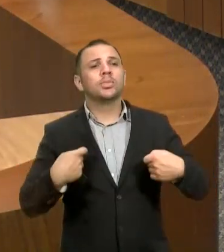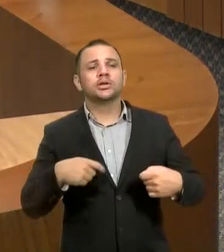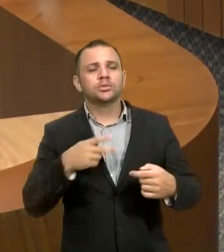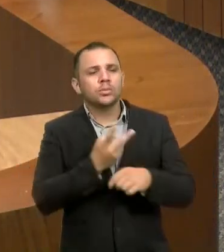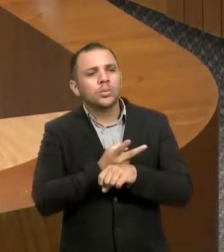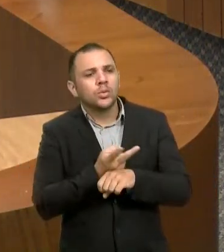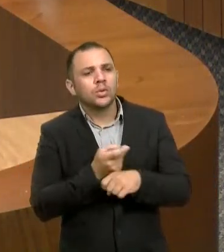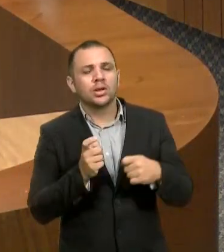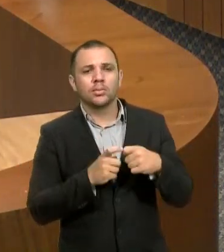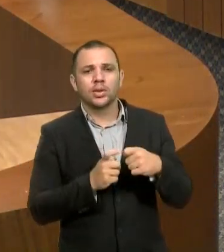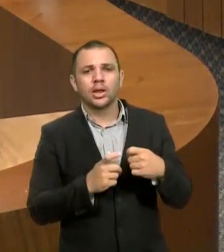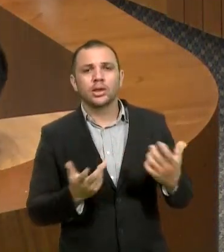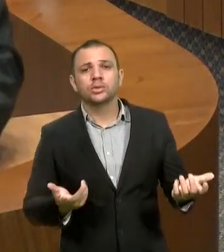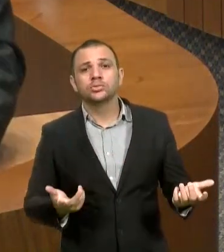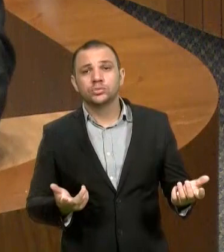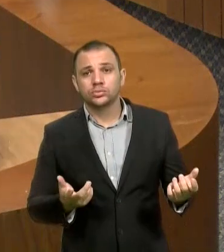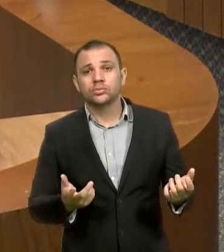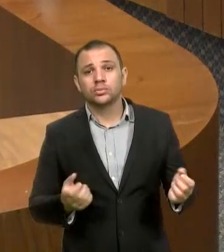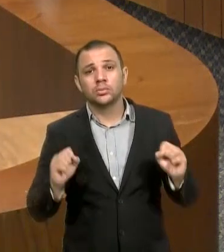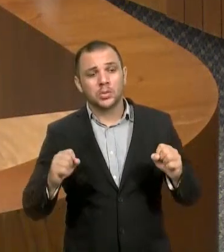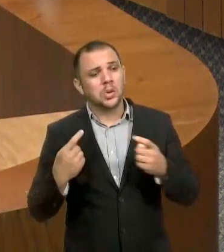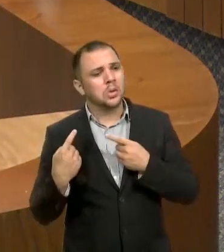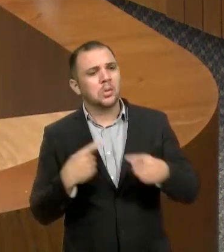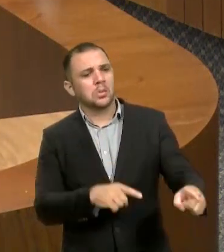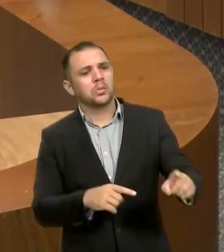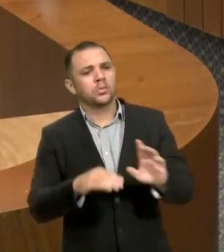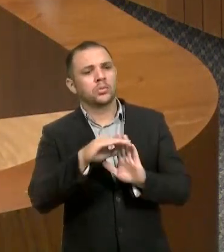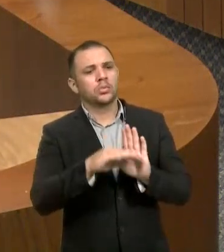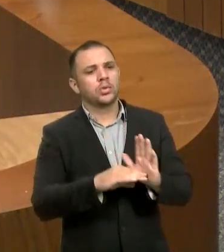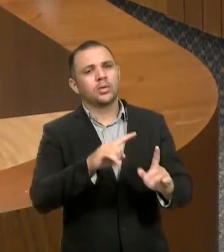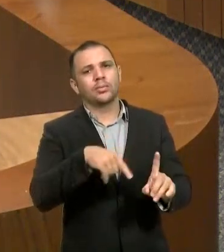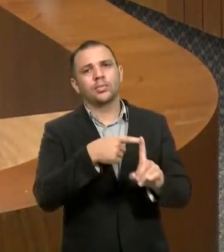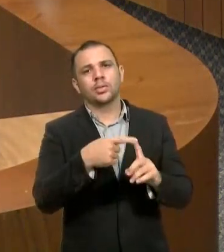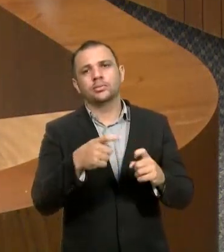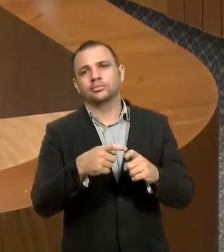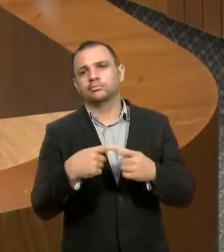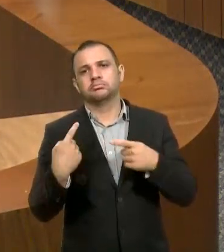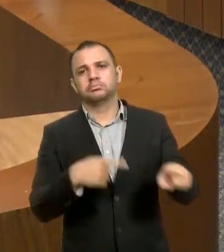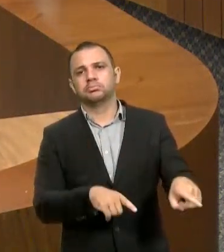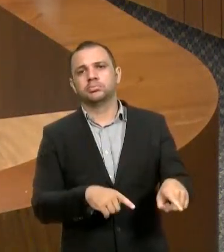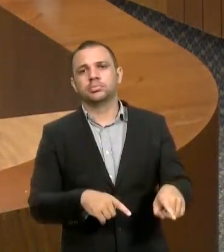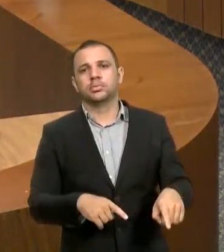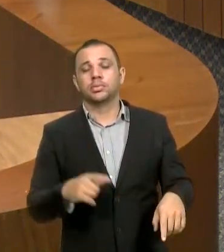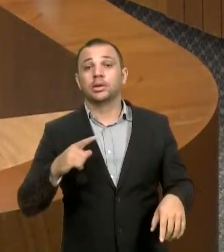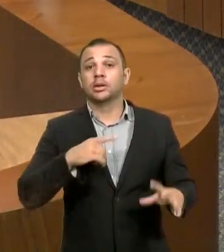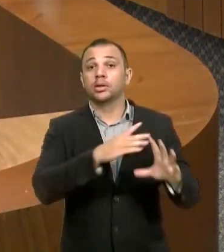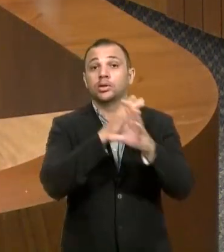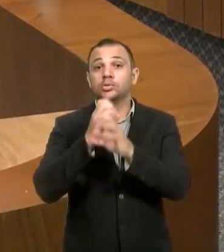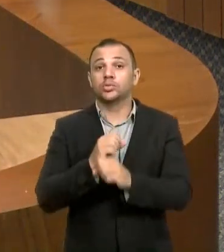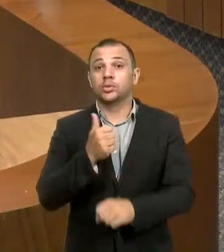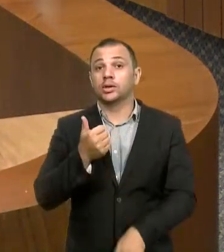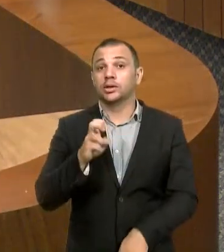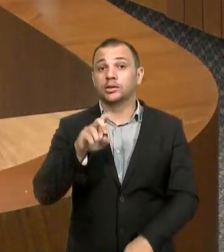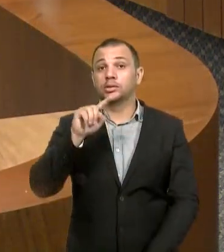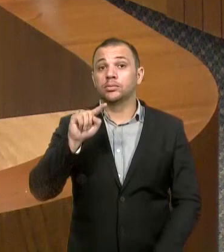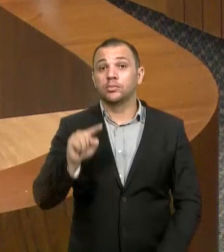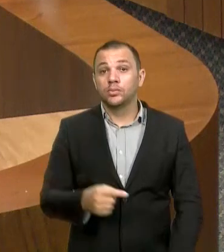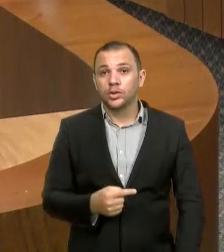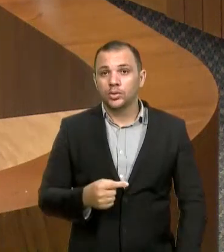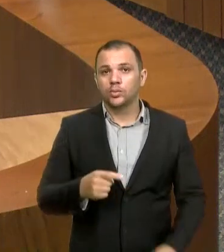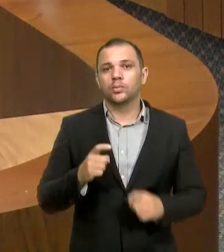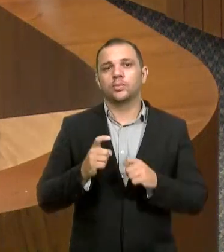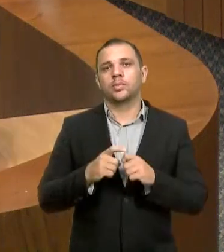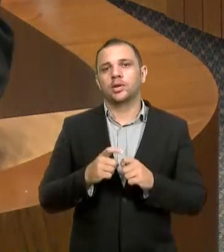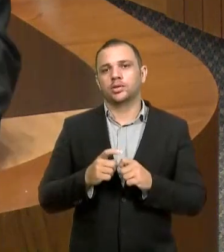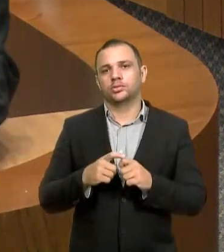médico, pode ser contra um programa como esse. São mais de 15 mil médicos, vai ser o maior Mais Médico da história do